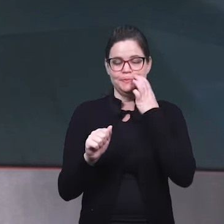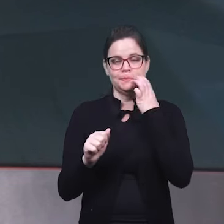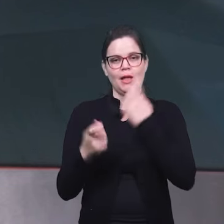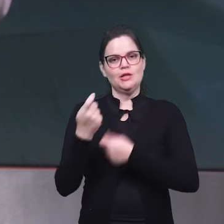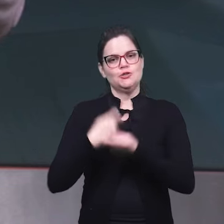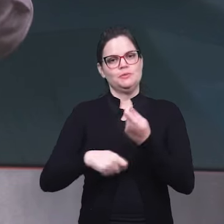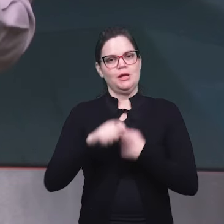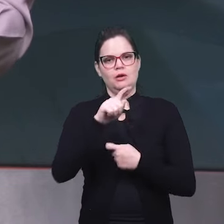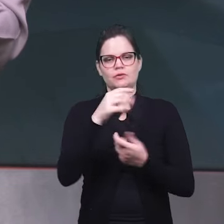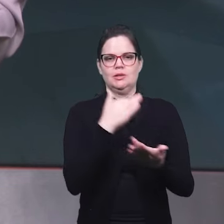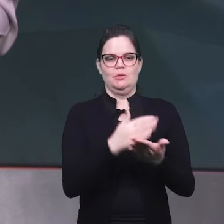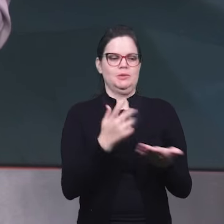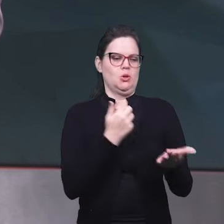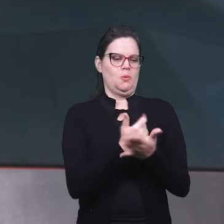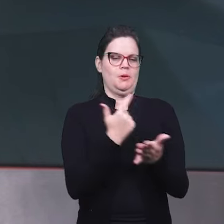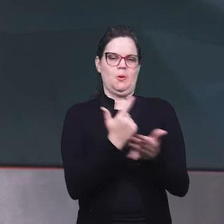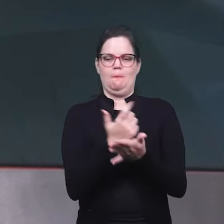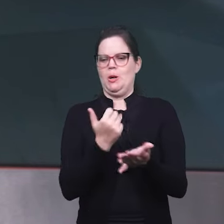você começa a comprar.